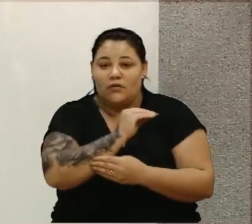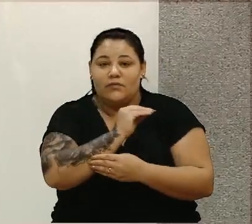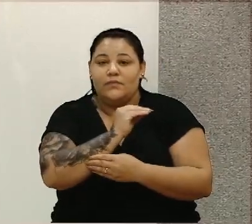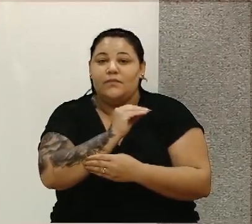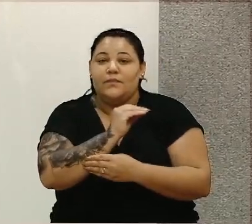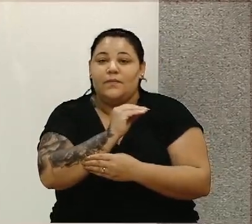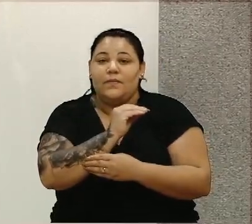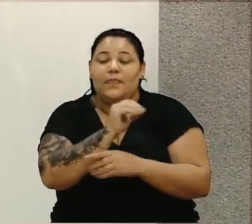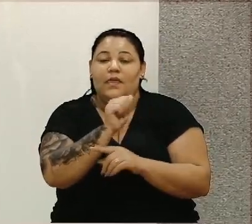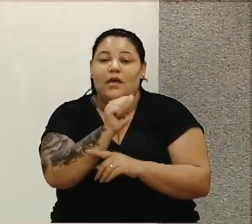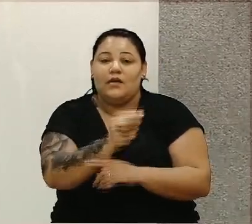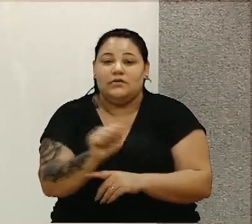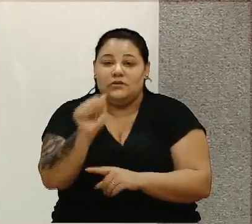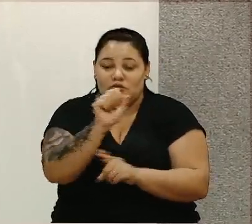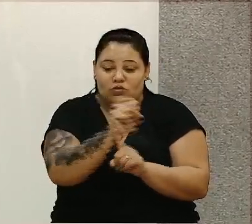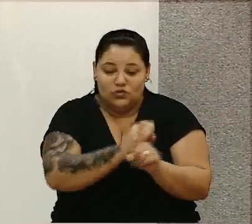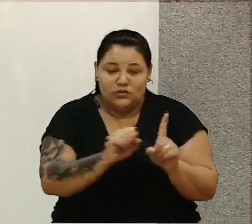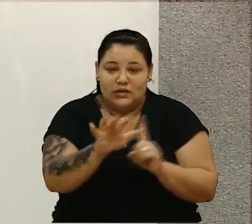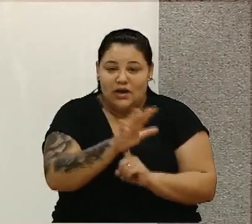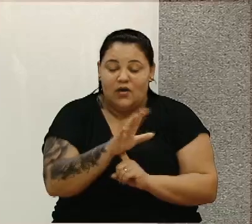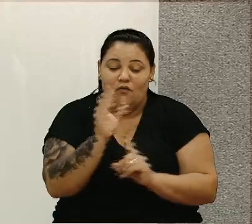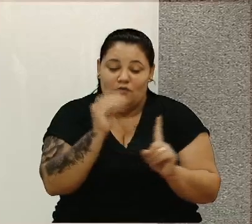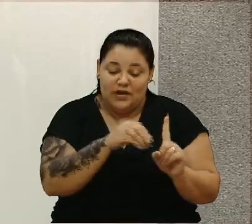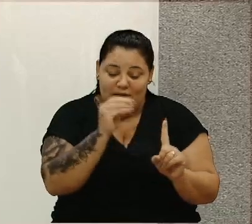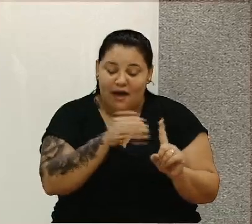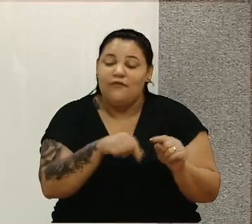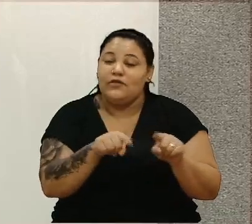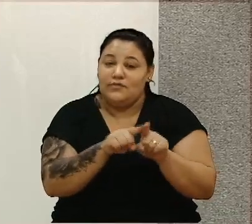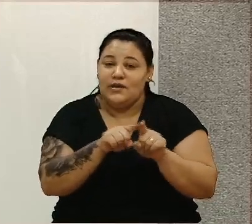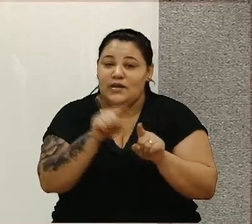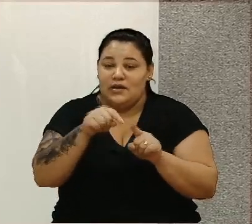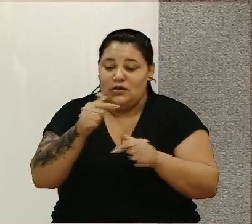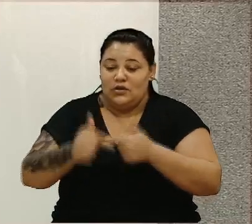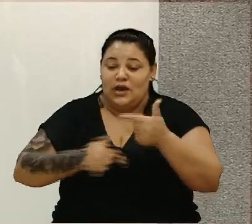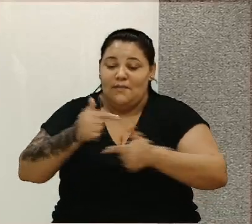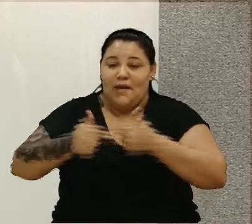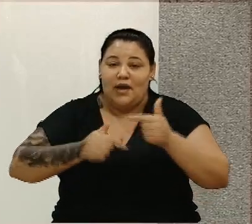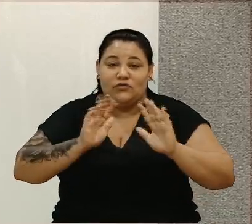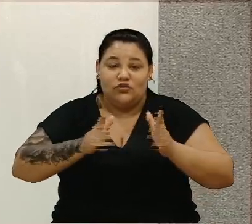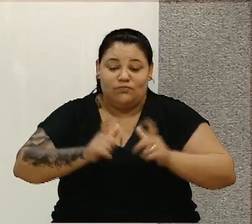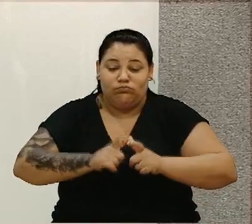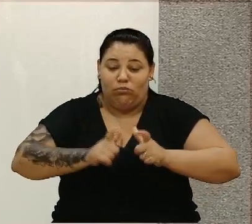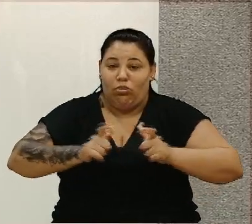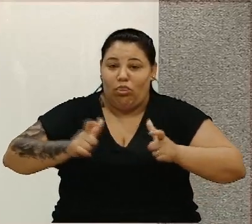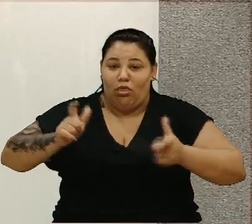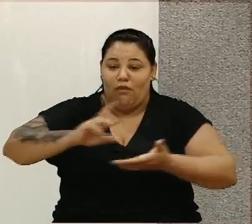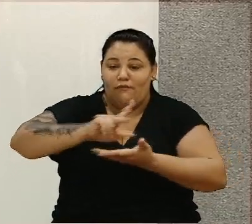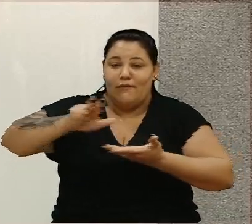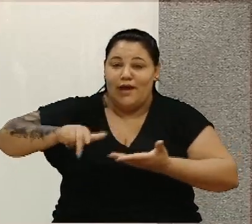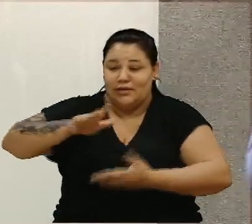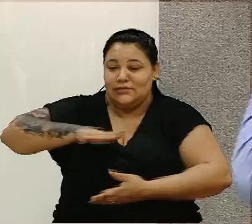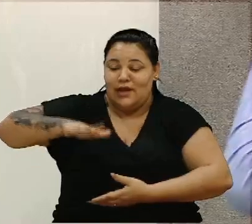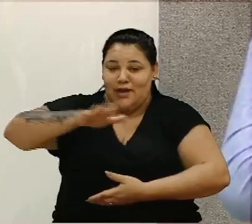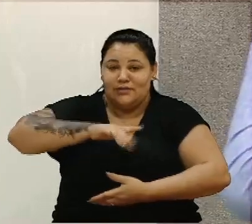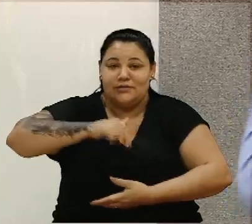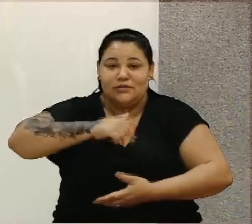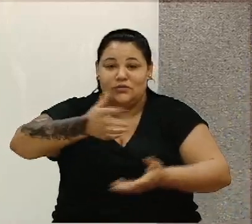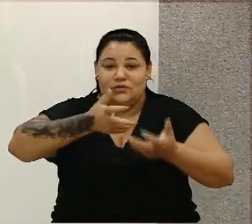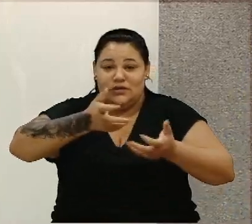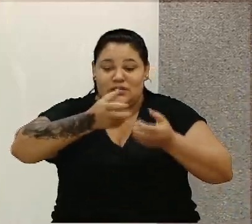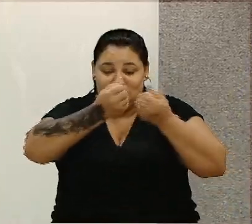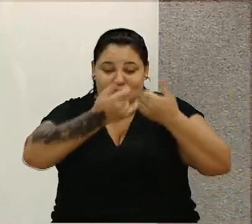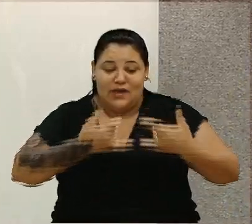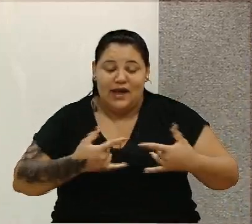social, retirando pessoas da vulnerabilidade social, e o trabalho aqui se estende a amplas áreas, né? Inclusive, eu gostaria de destacar aqui, já foi mencionado,